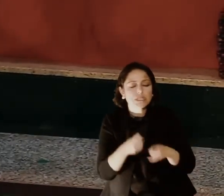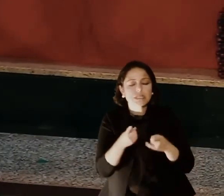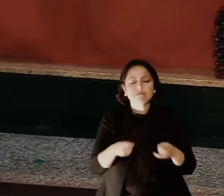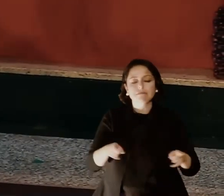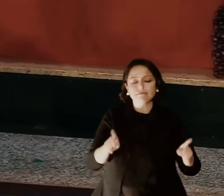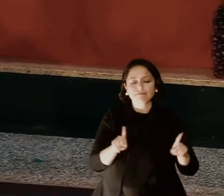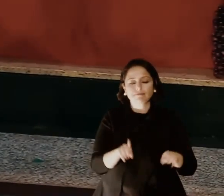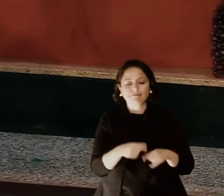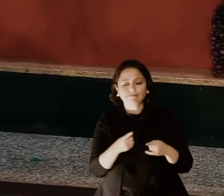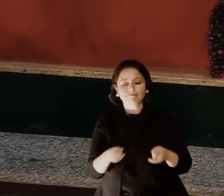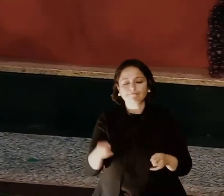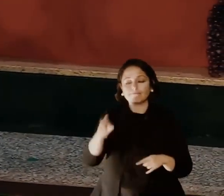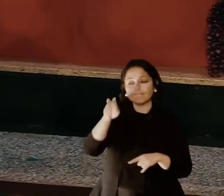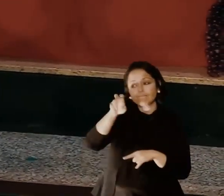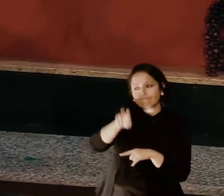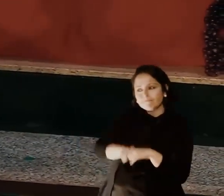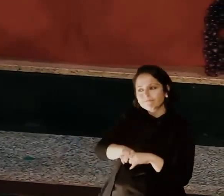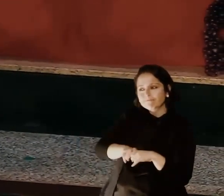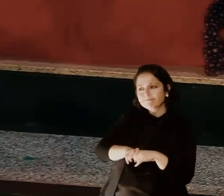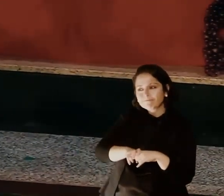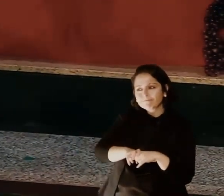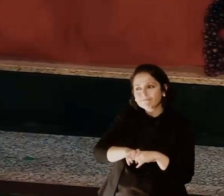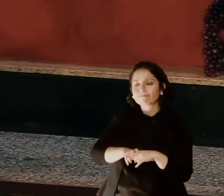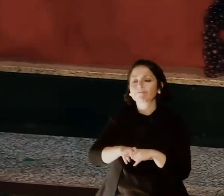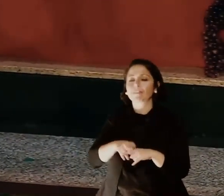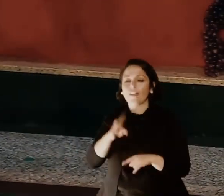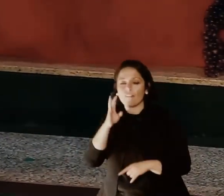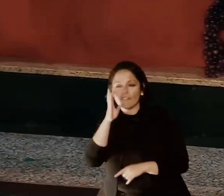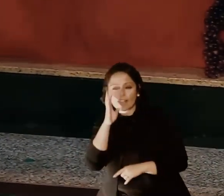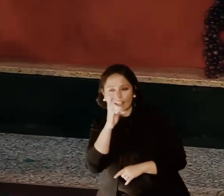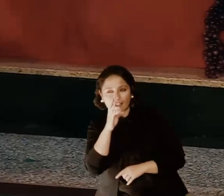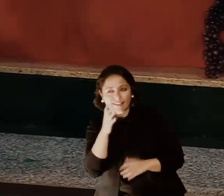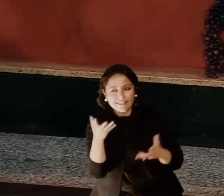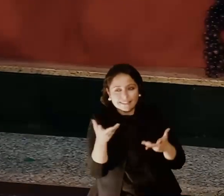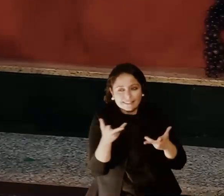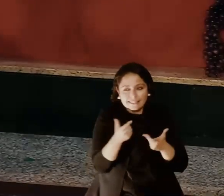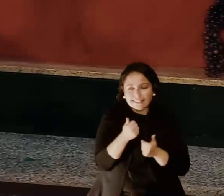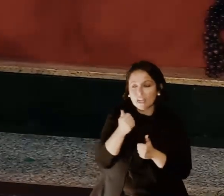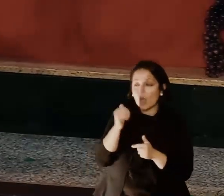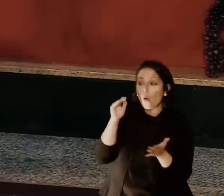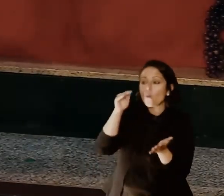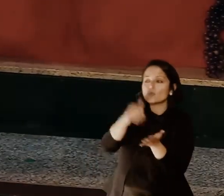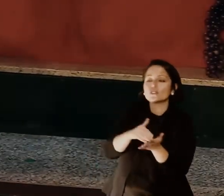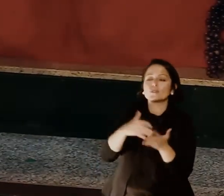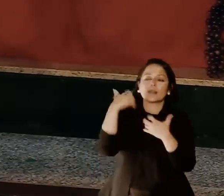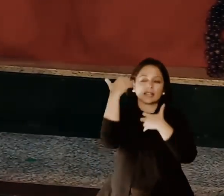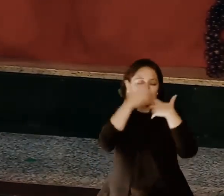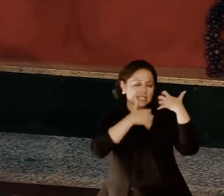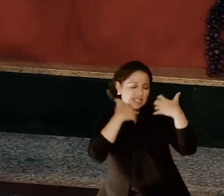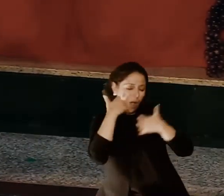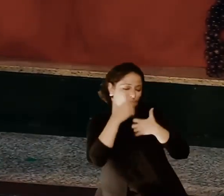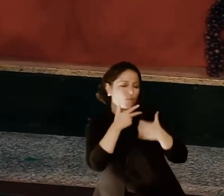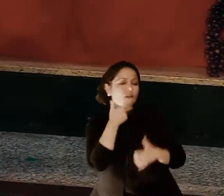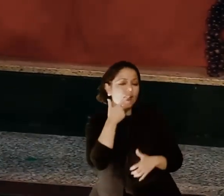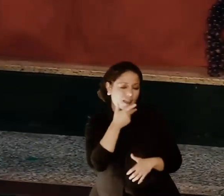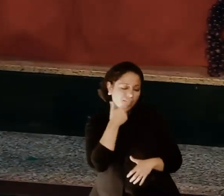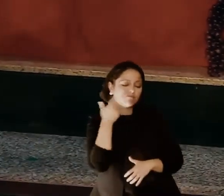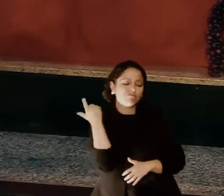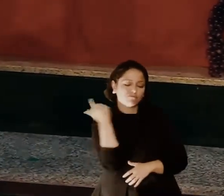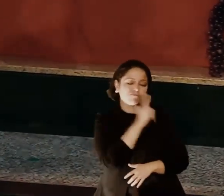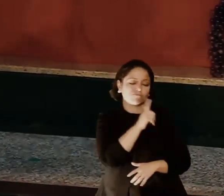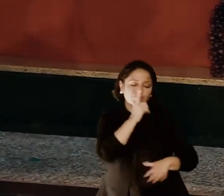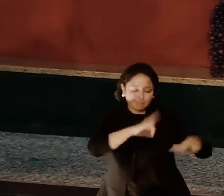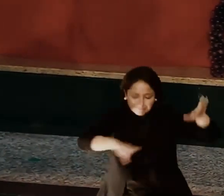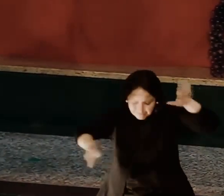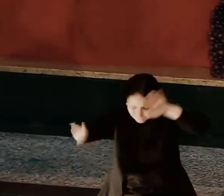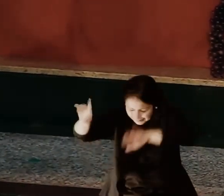final. Sente, ouça o último manjar deste grande banquete, a última canção. E diga que valeu a pena